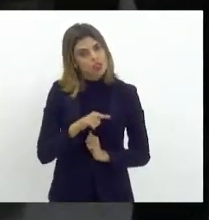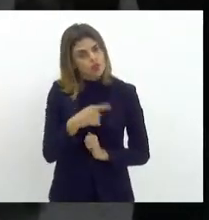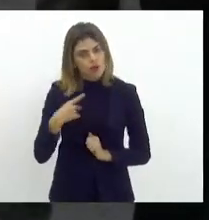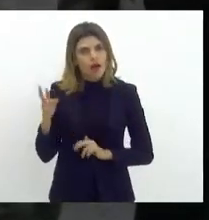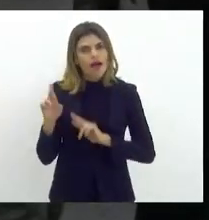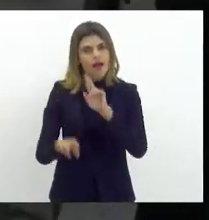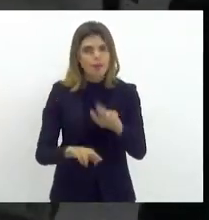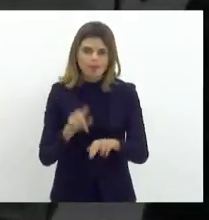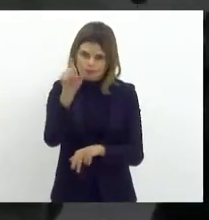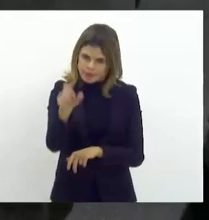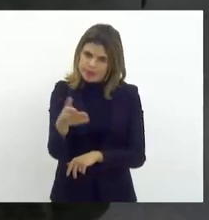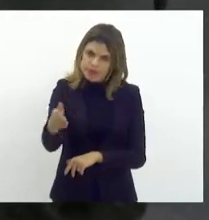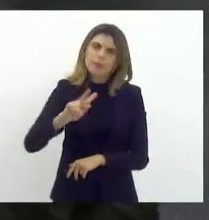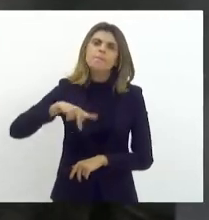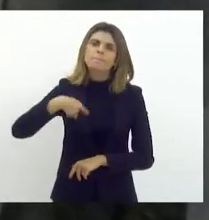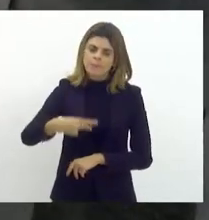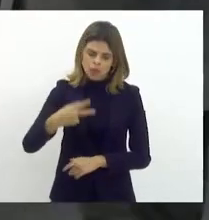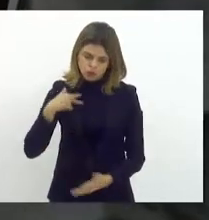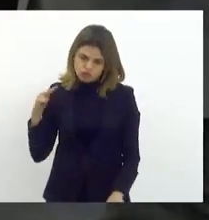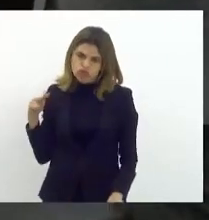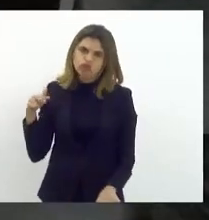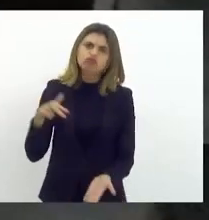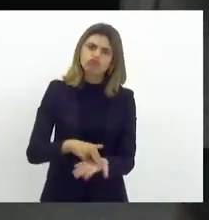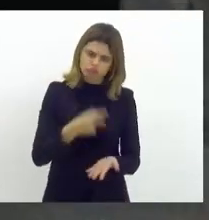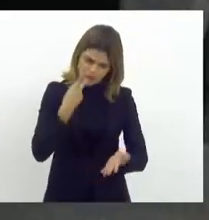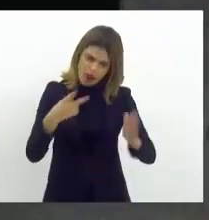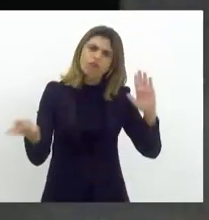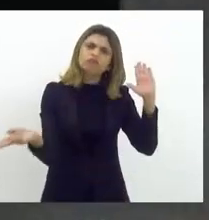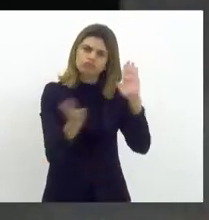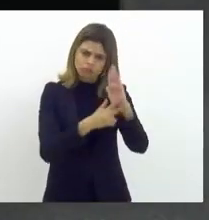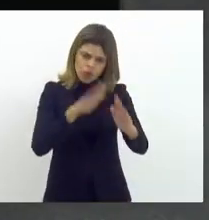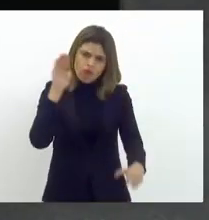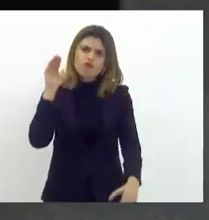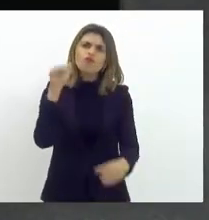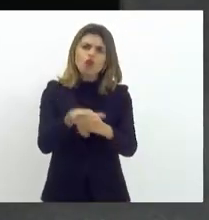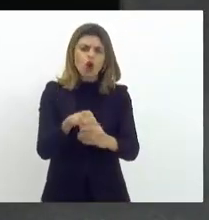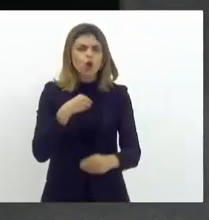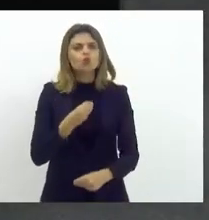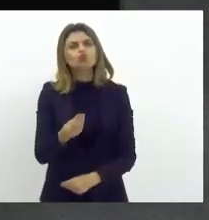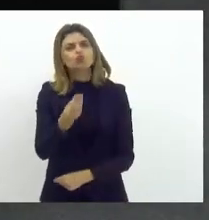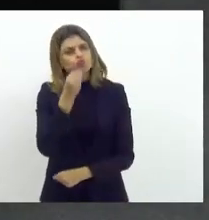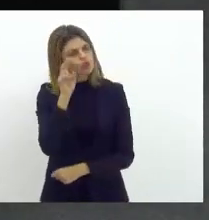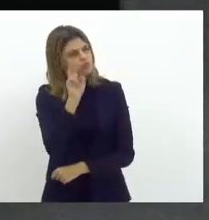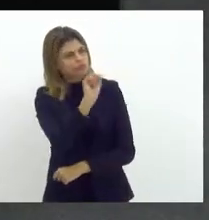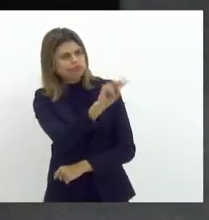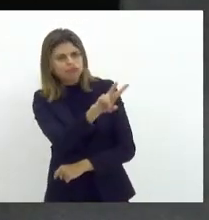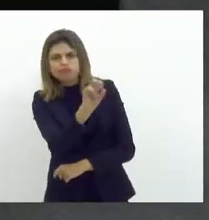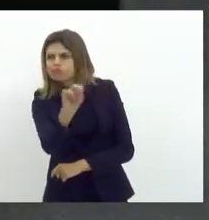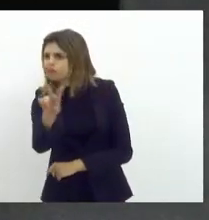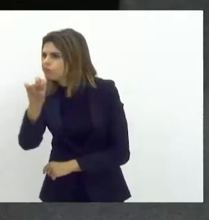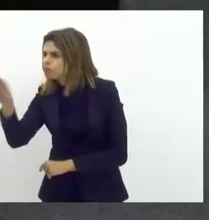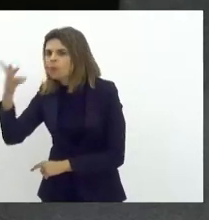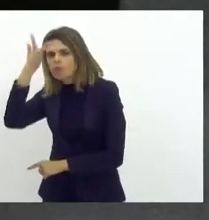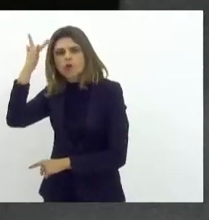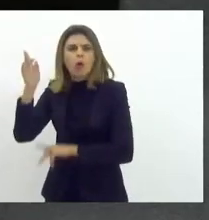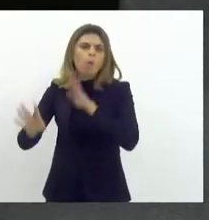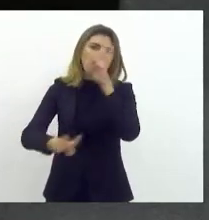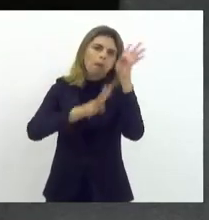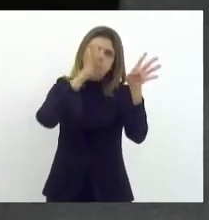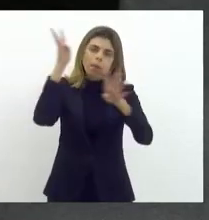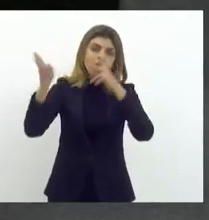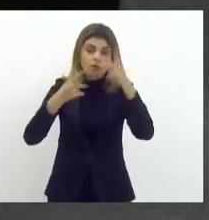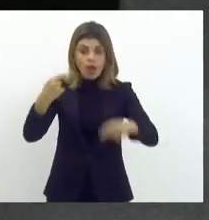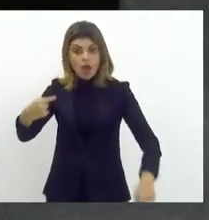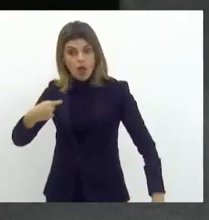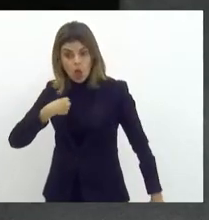então senhora Presidente eu vim aqui só declarar o meu voto porque eu pude ouvir aqui várias inverdades e eu